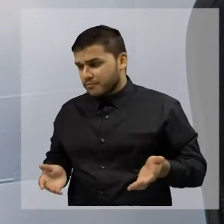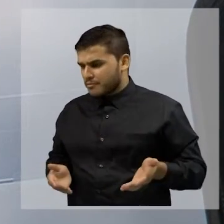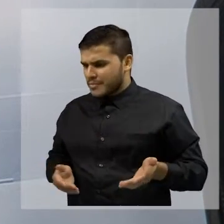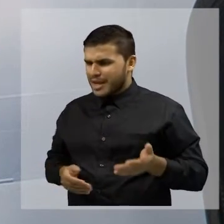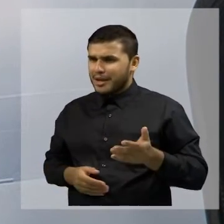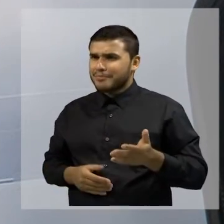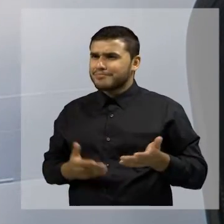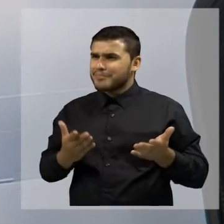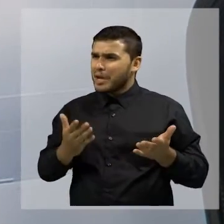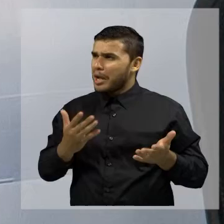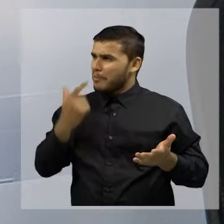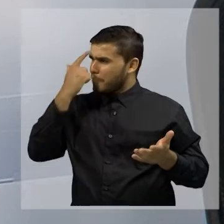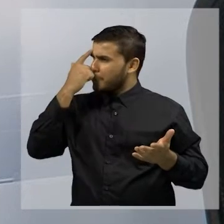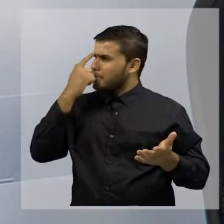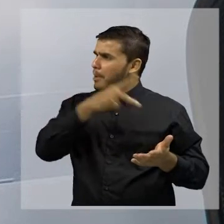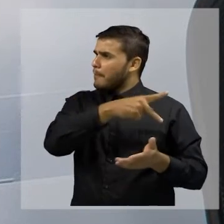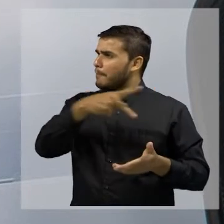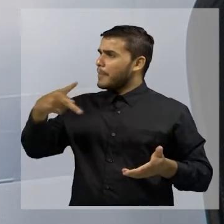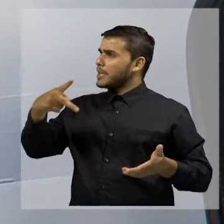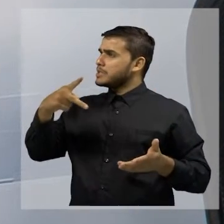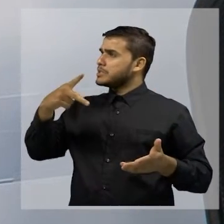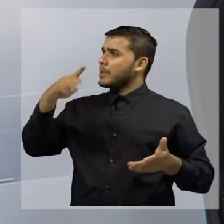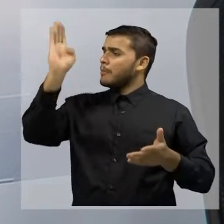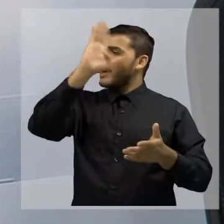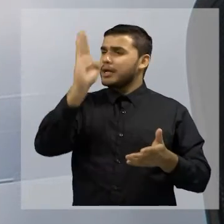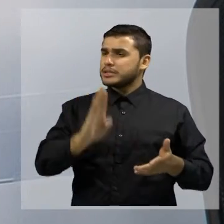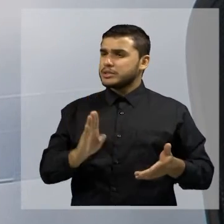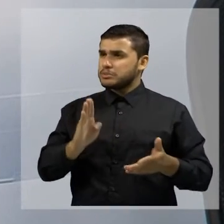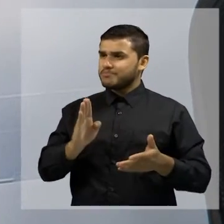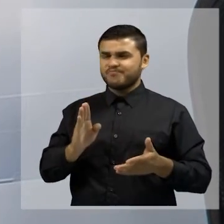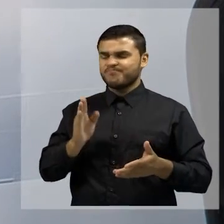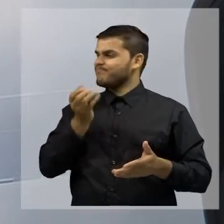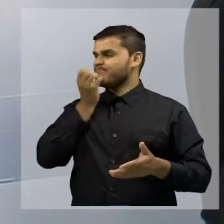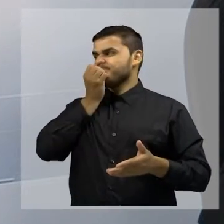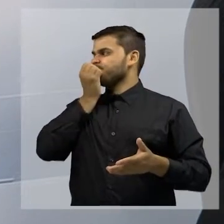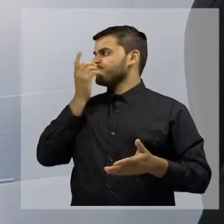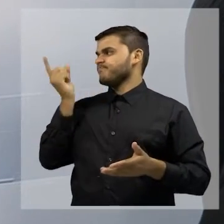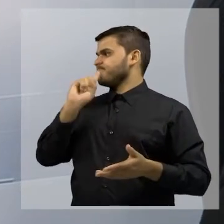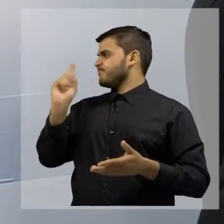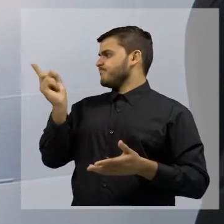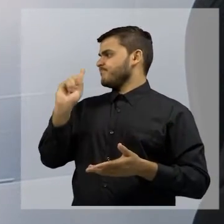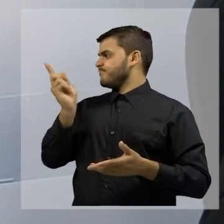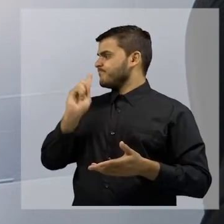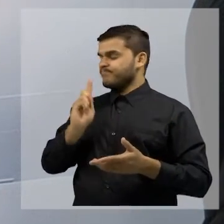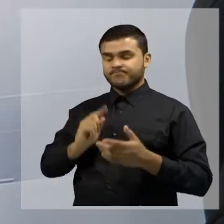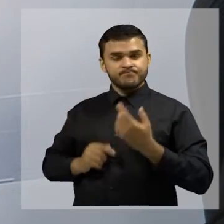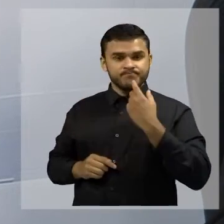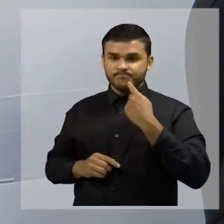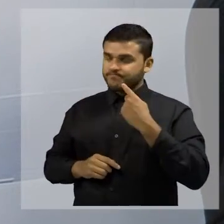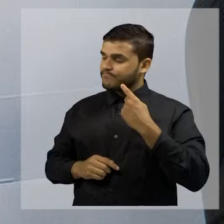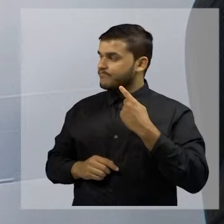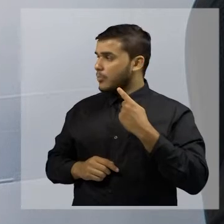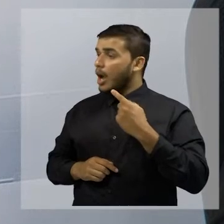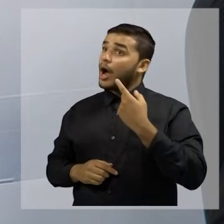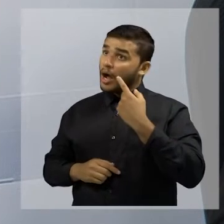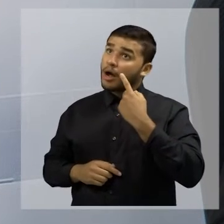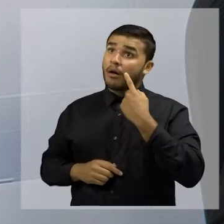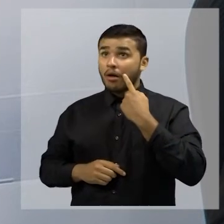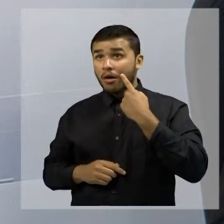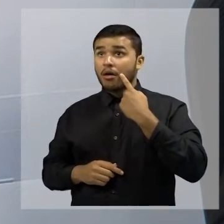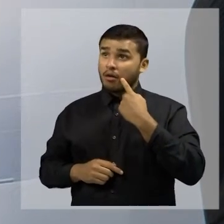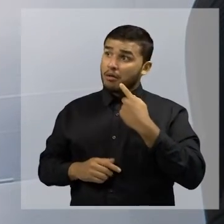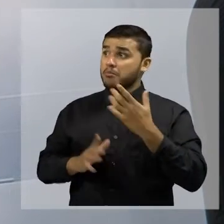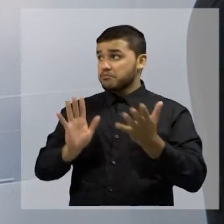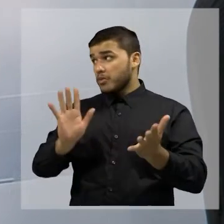ruim, mas o PT regional do Ceará é bom, mas o PT municipal não é tão bom. O eleitor vai ter